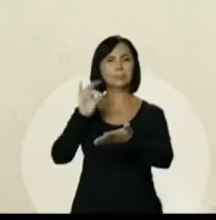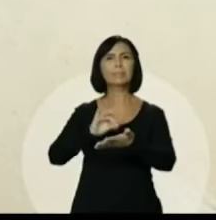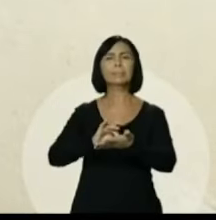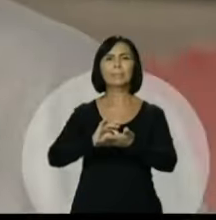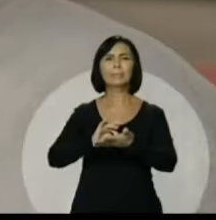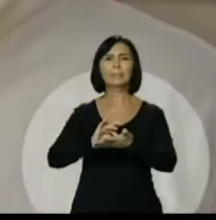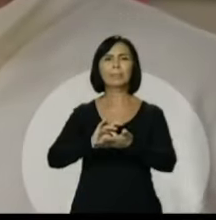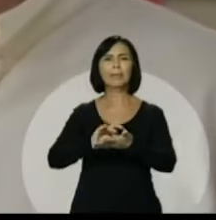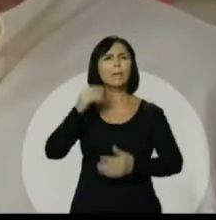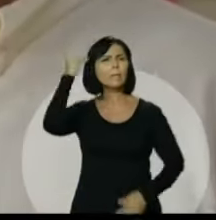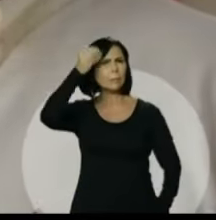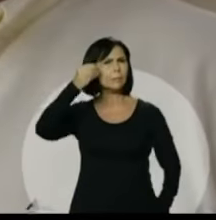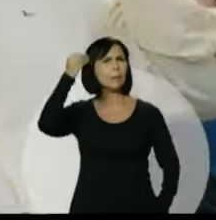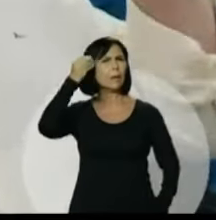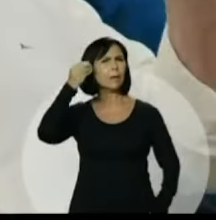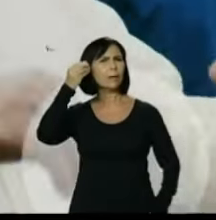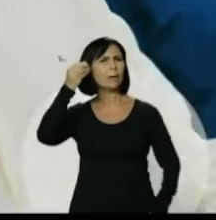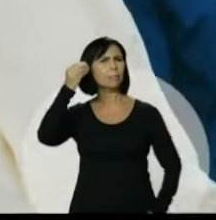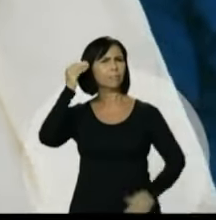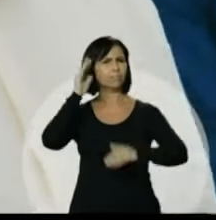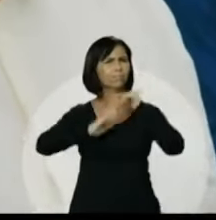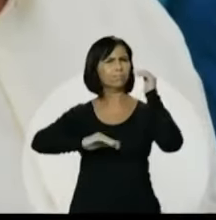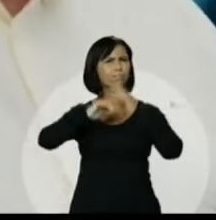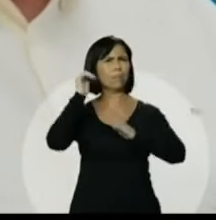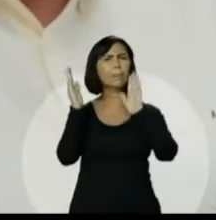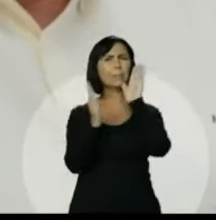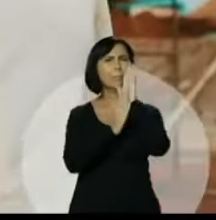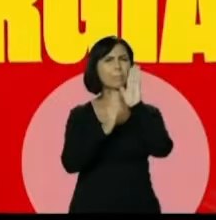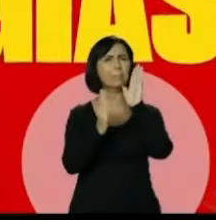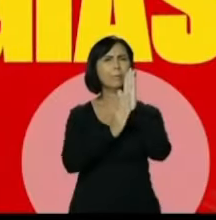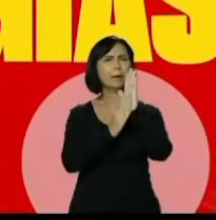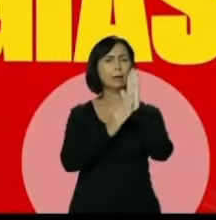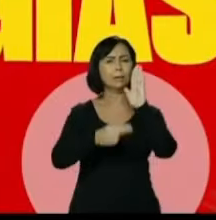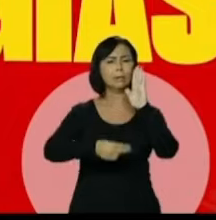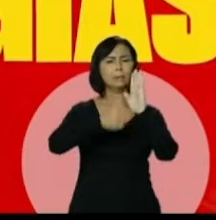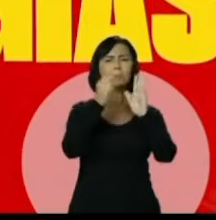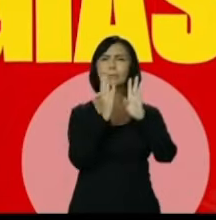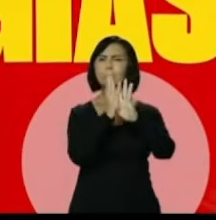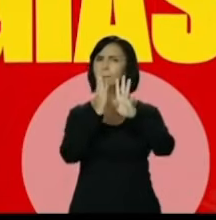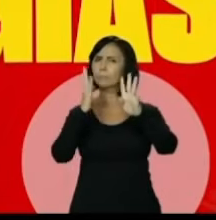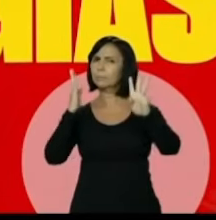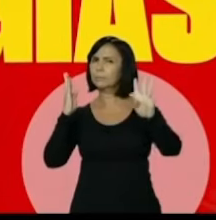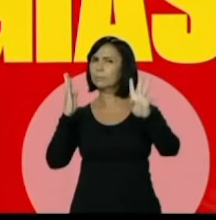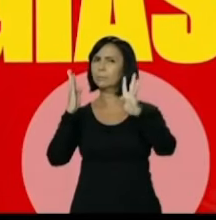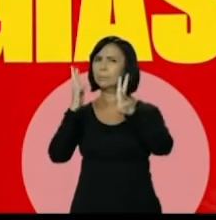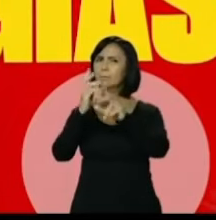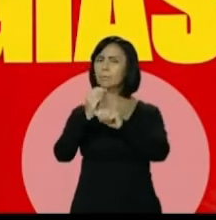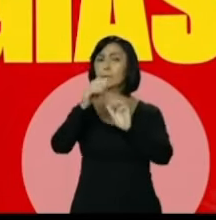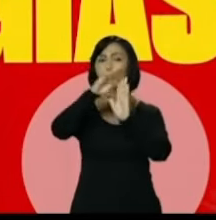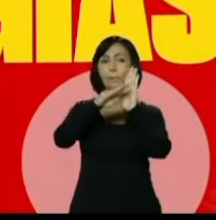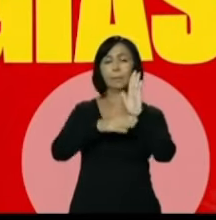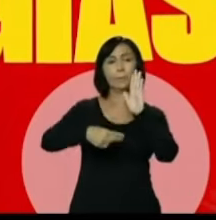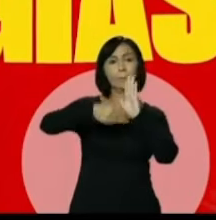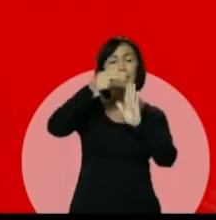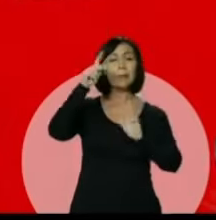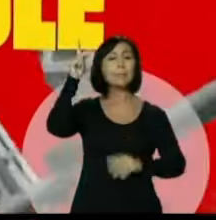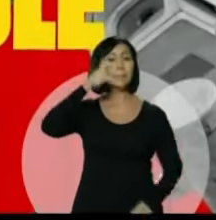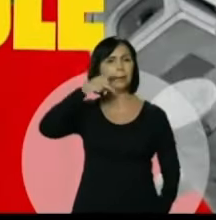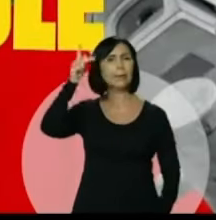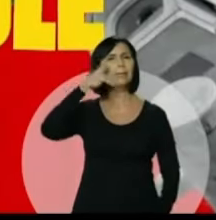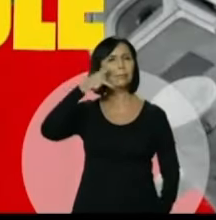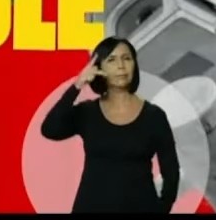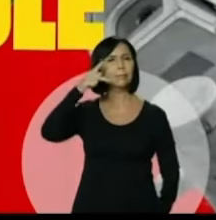de verdade. João tem experiência e capacidade comprovada. João zerou a fila das cirurgias eletivas com o programa Opera